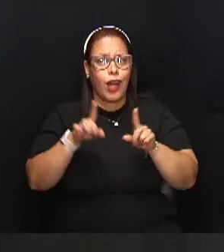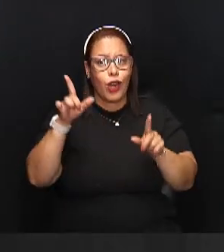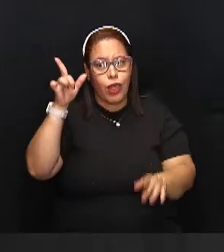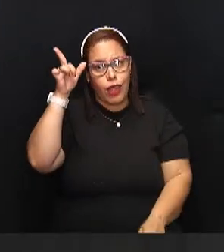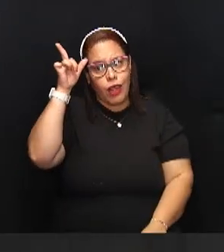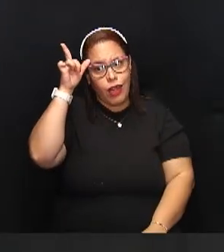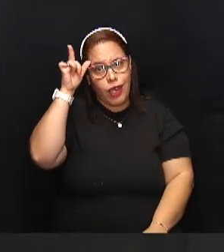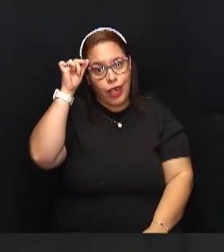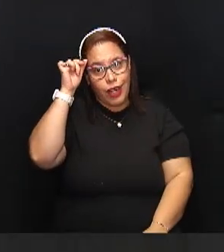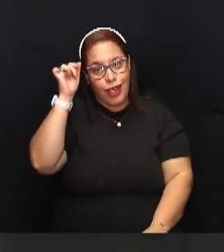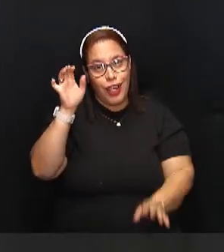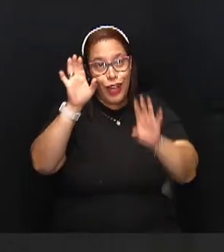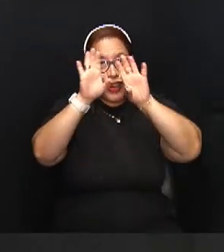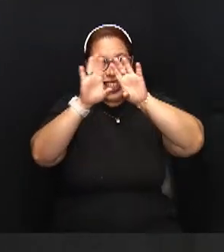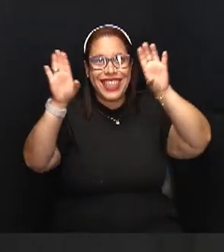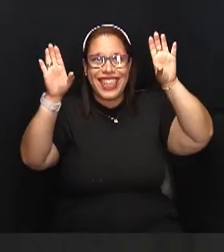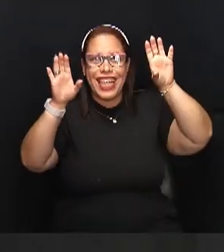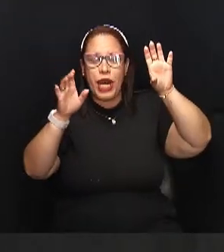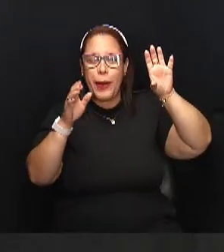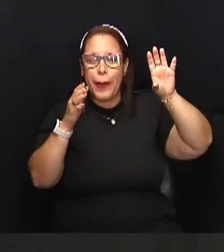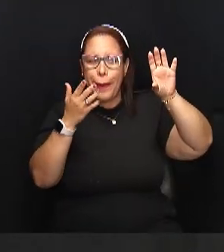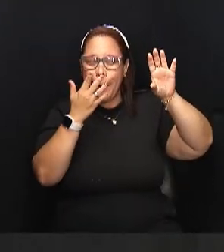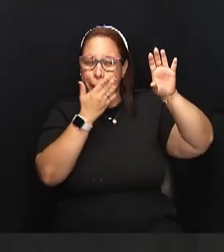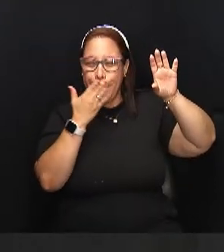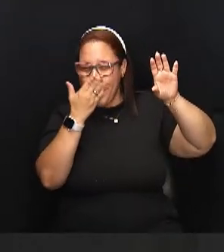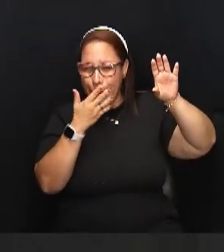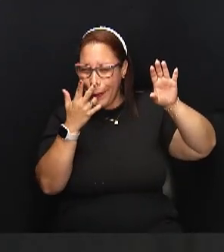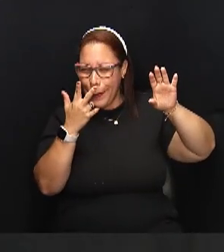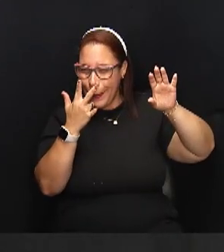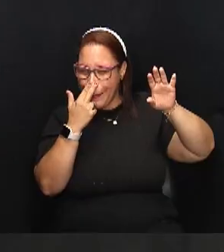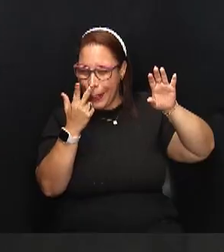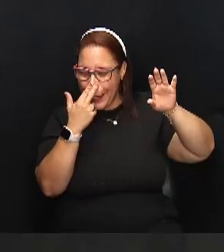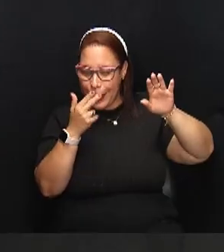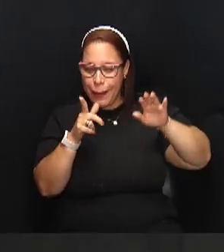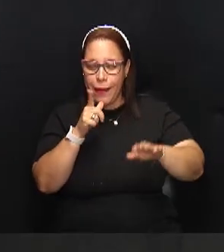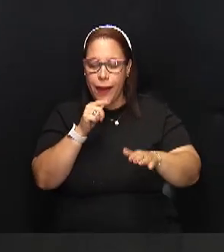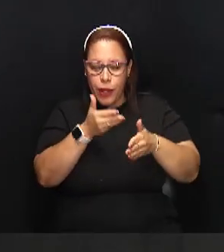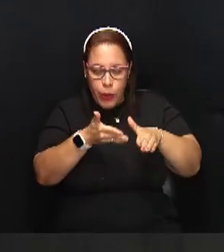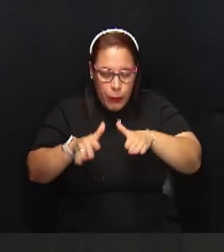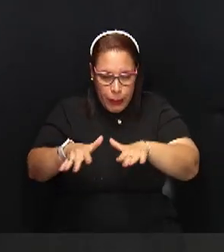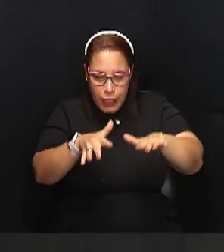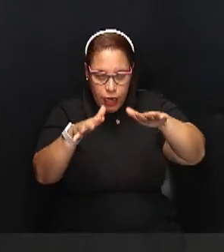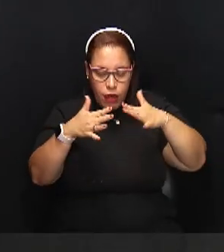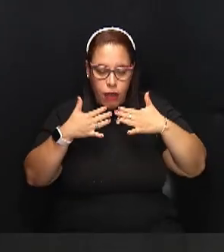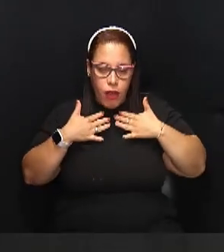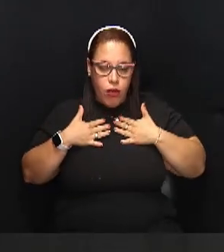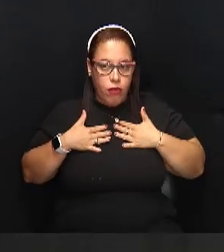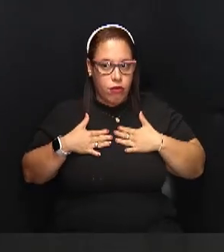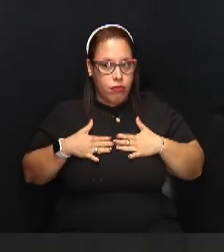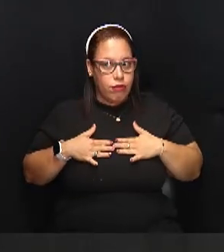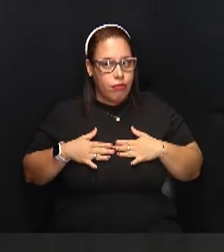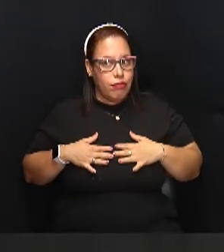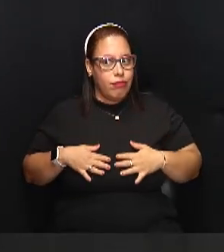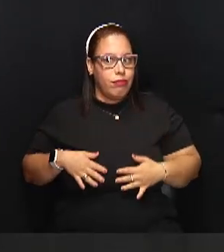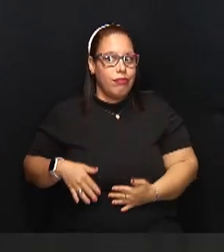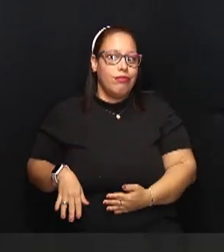né? O céu é de brigadeiro, o mar é de calmaria. Então, um mar mais calmo. Mas o mar calmo não faz